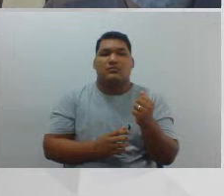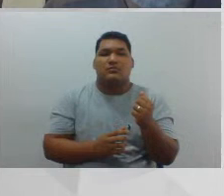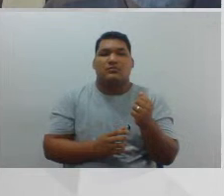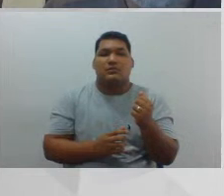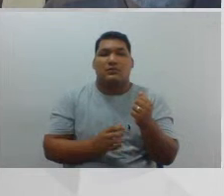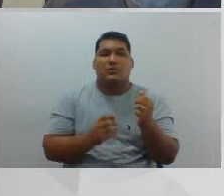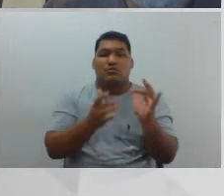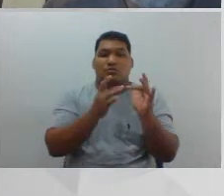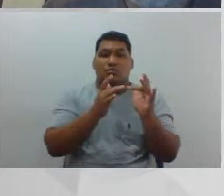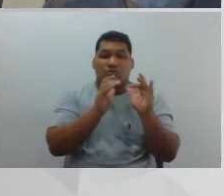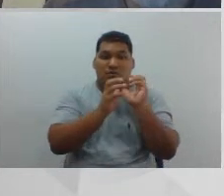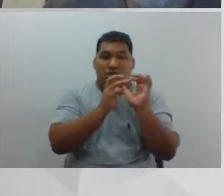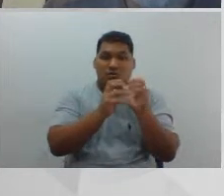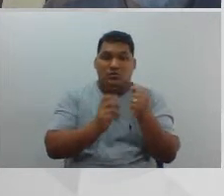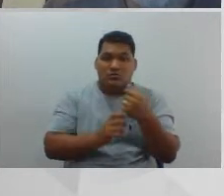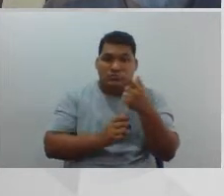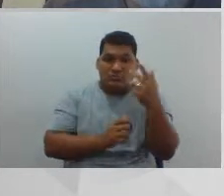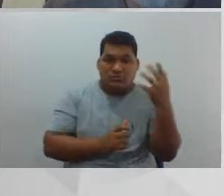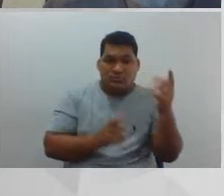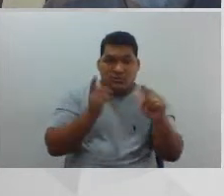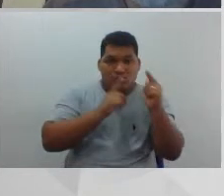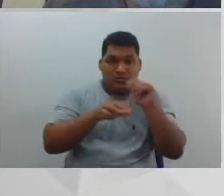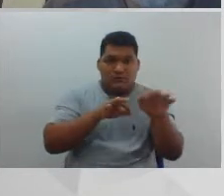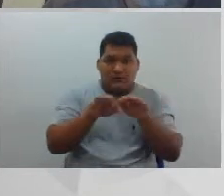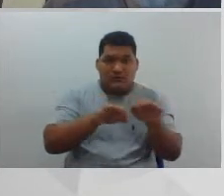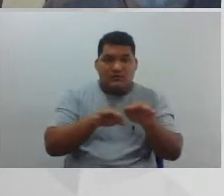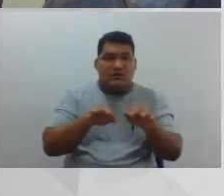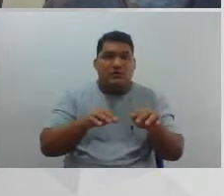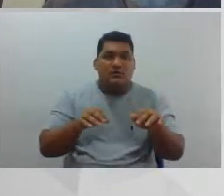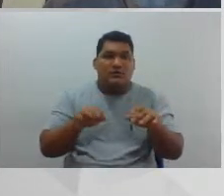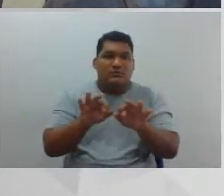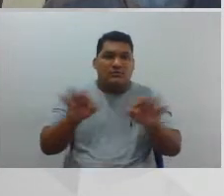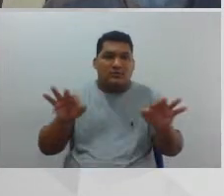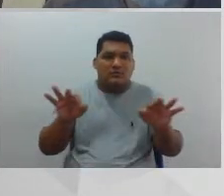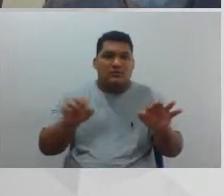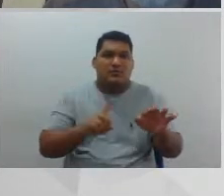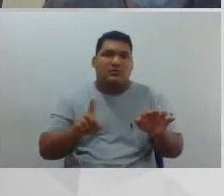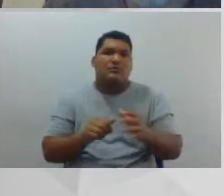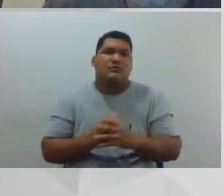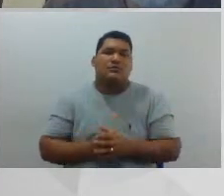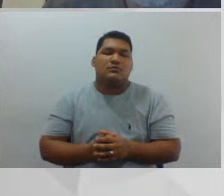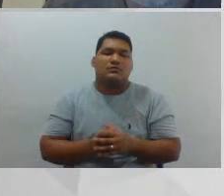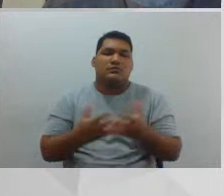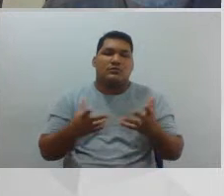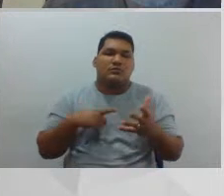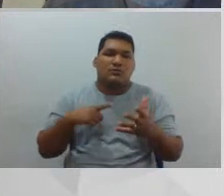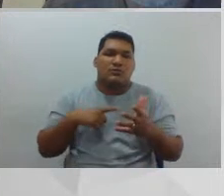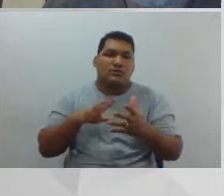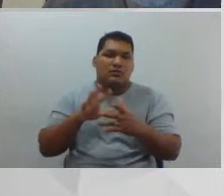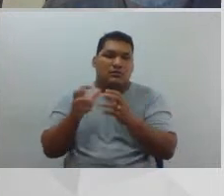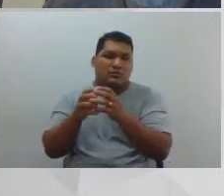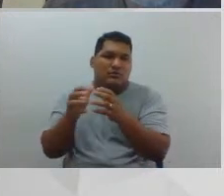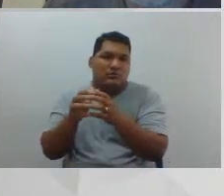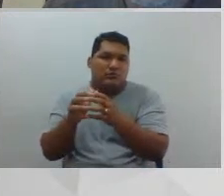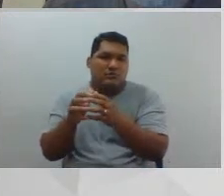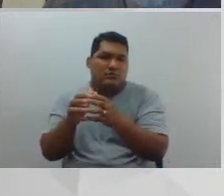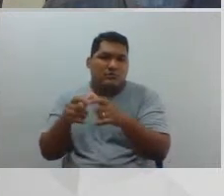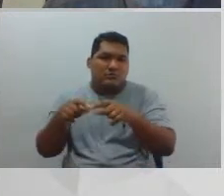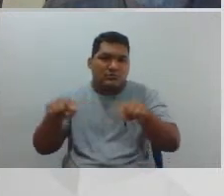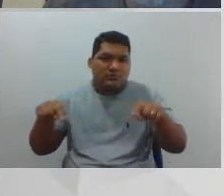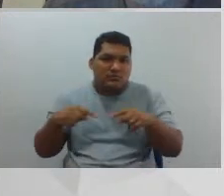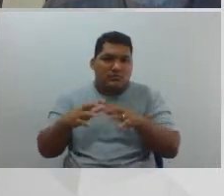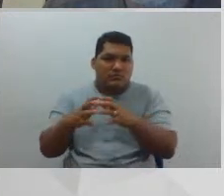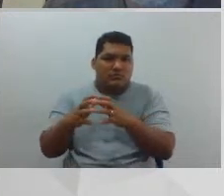que não é linear. Então, eu tenho aqui uma classe, né, de saídas e aqui